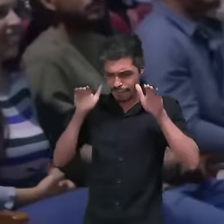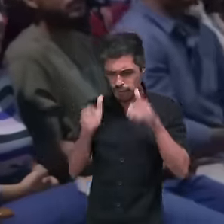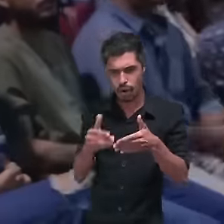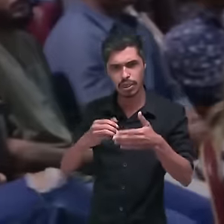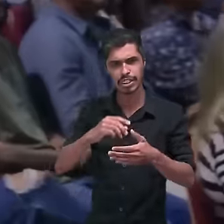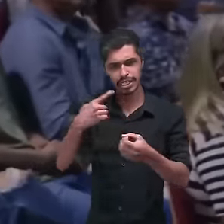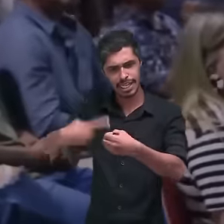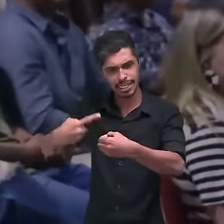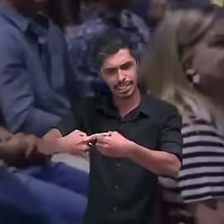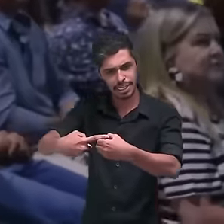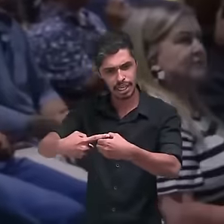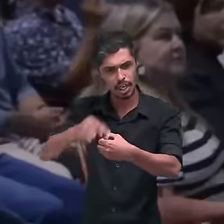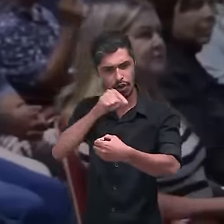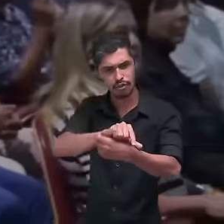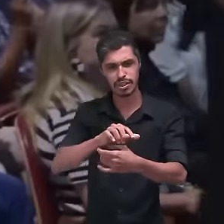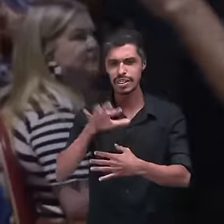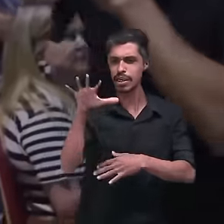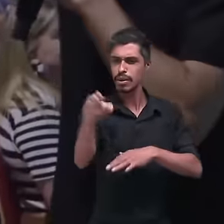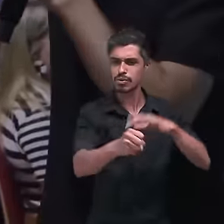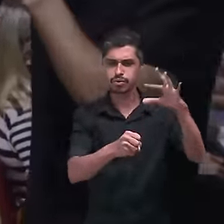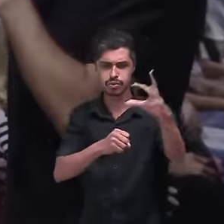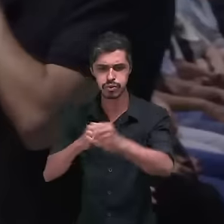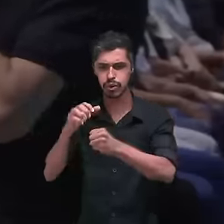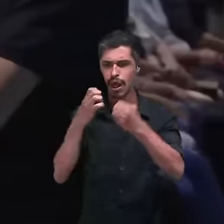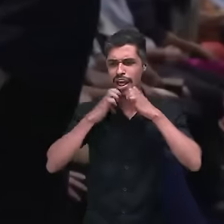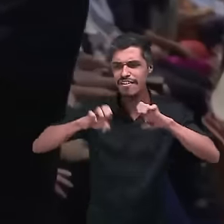Você es una pescadora.